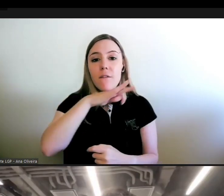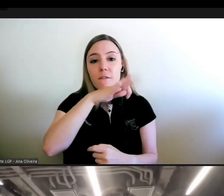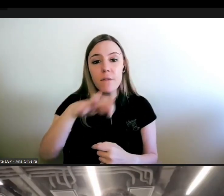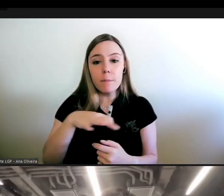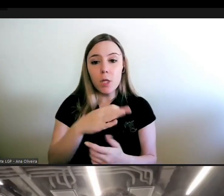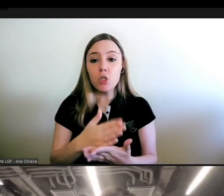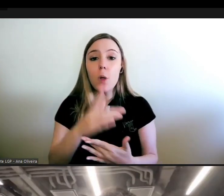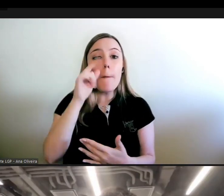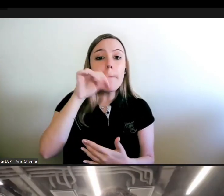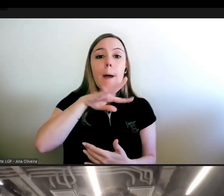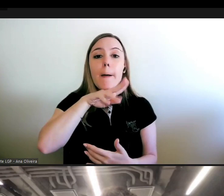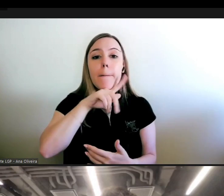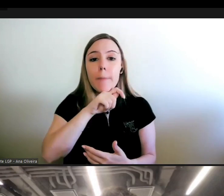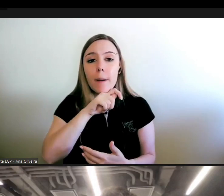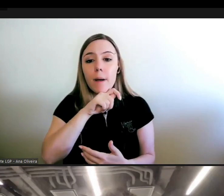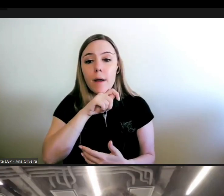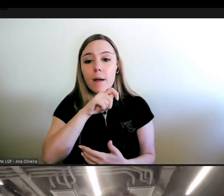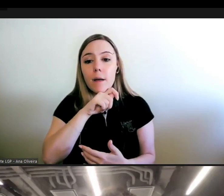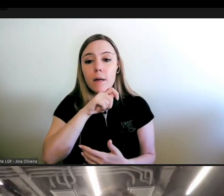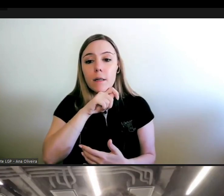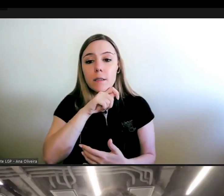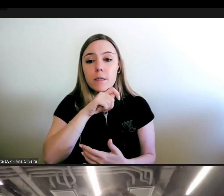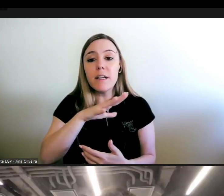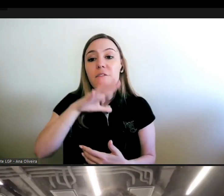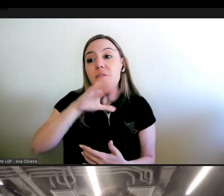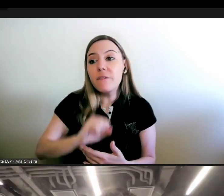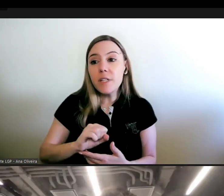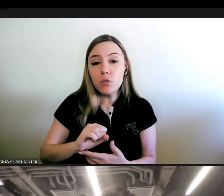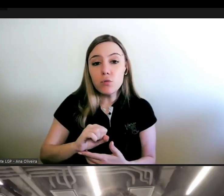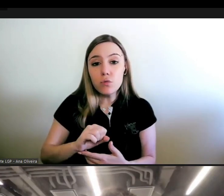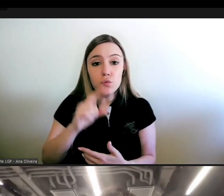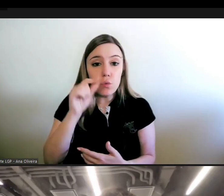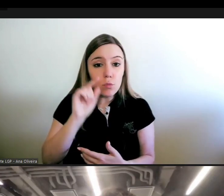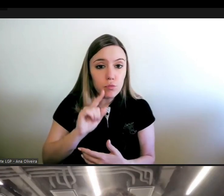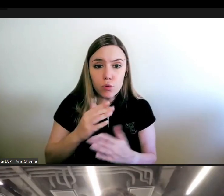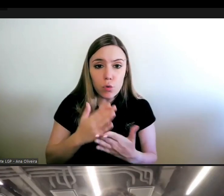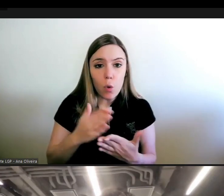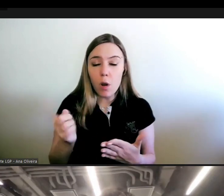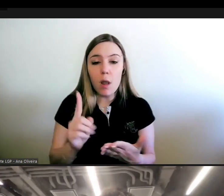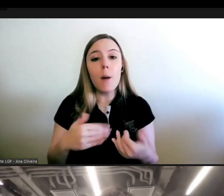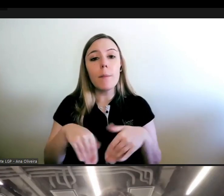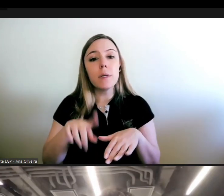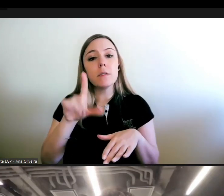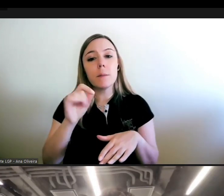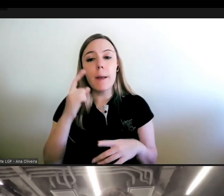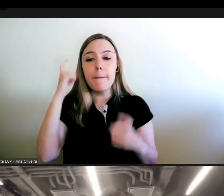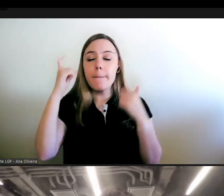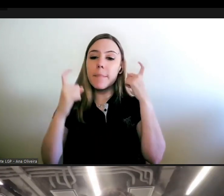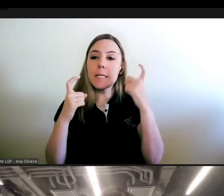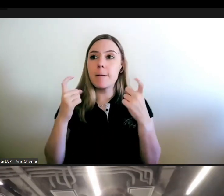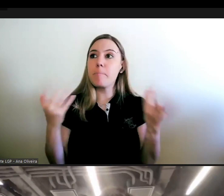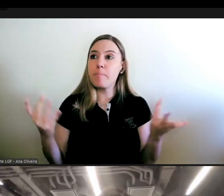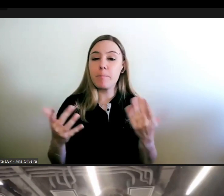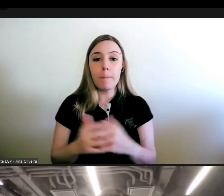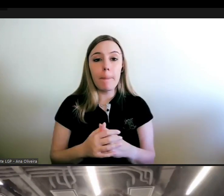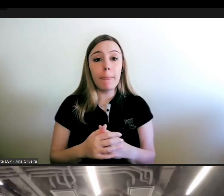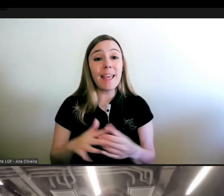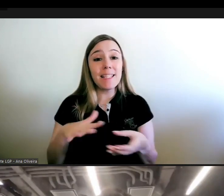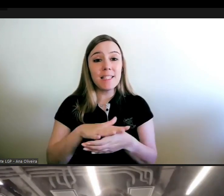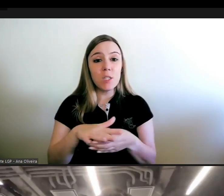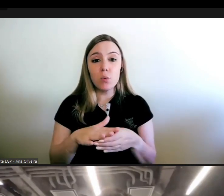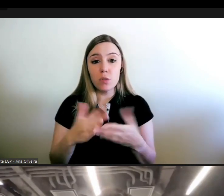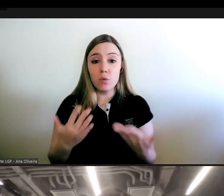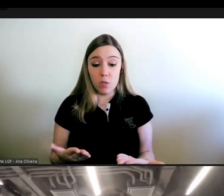nos pais e nas mães e nos pais e nos filhos ou nas filhas, mas também pensar uma coisa que é as novas realidades